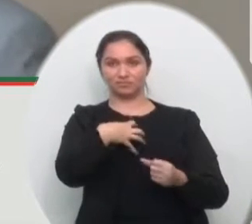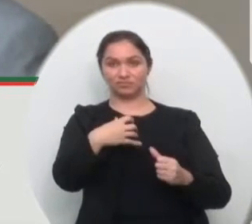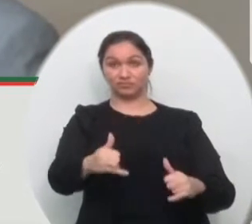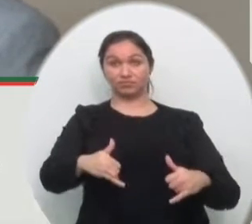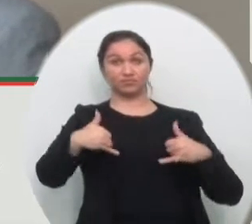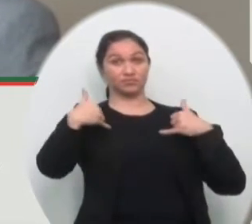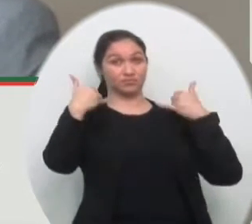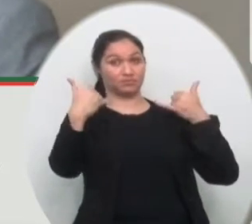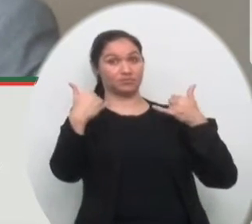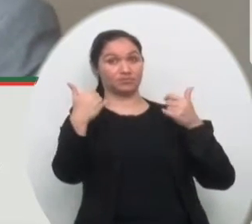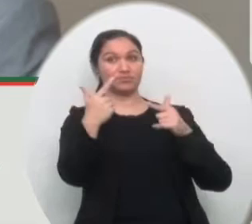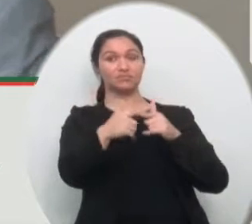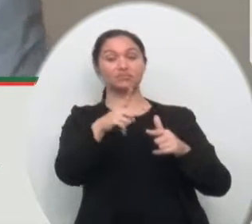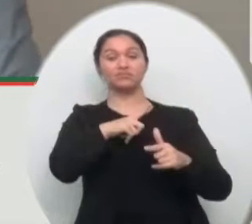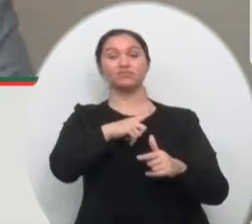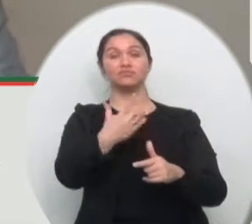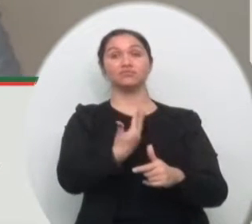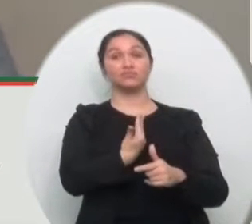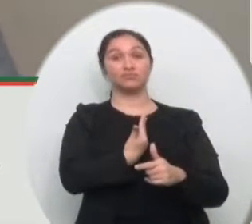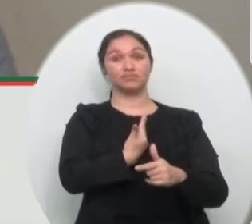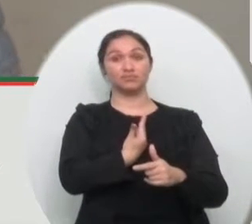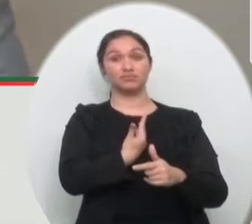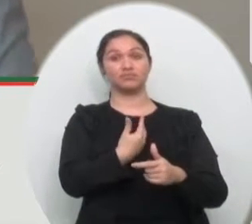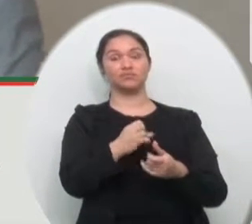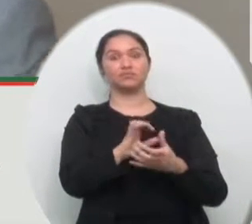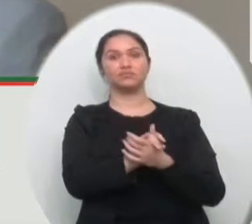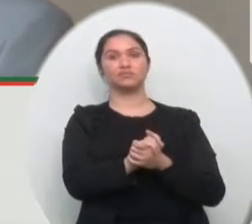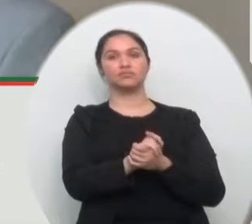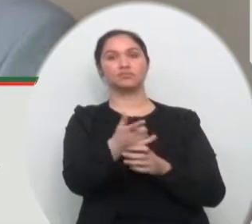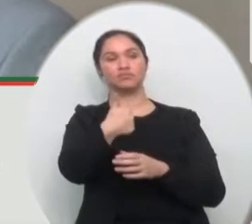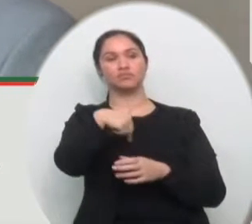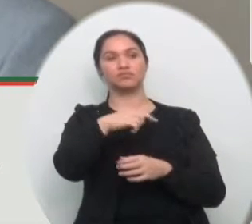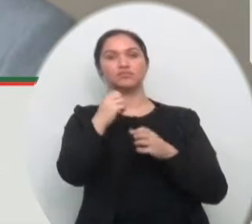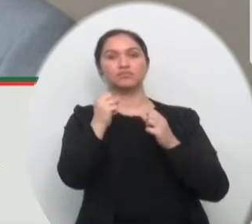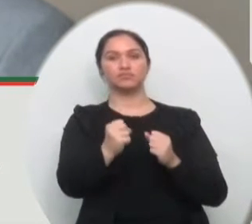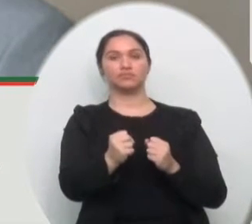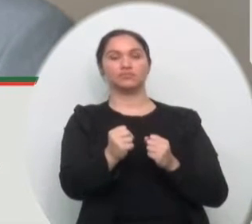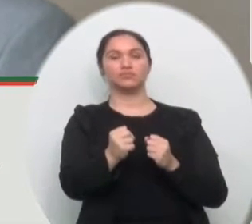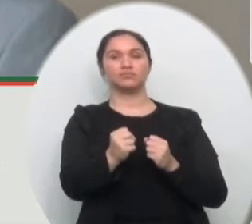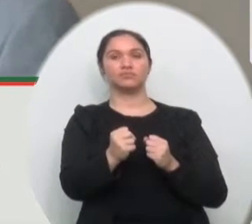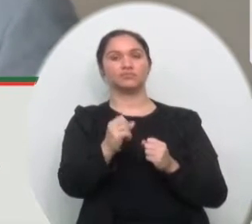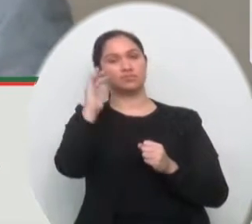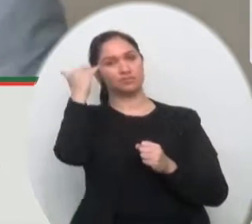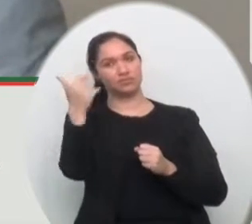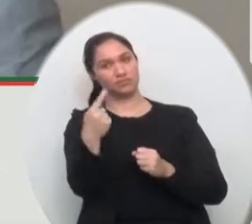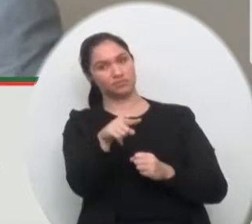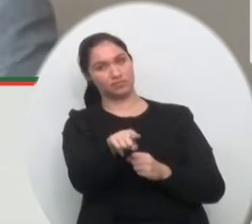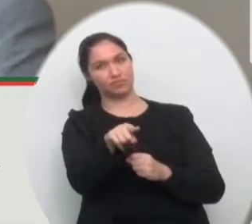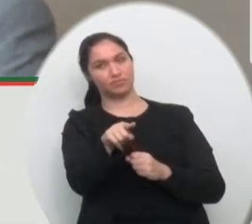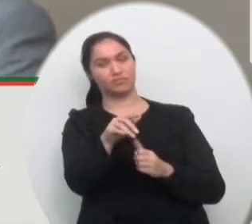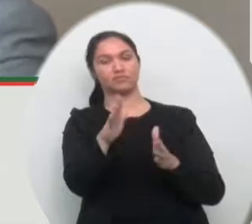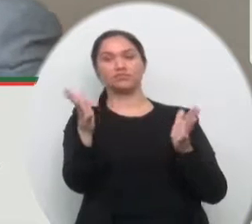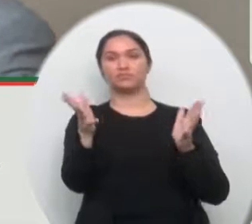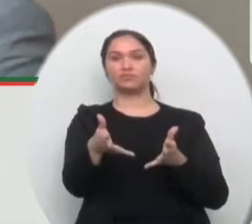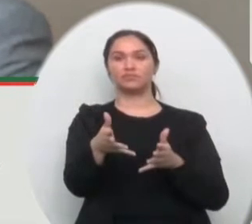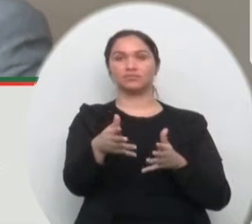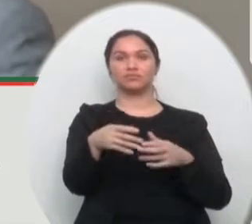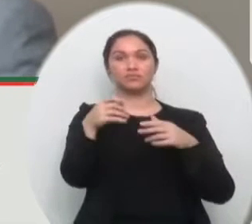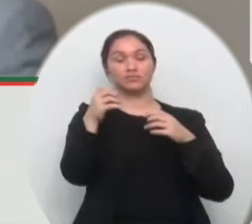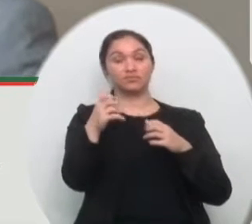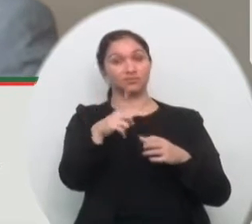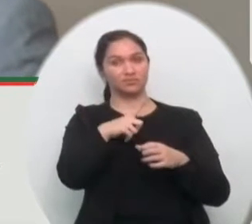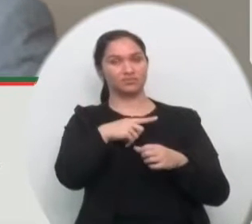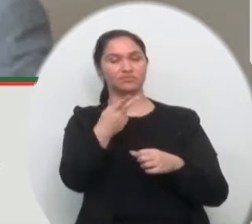da amizade que a gente tem, né, e essa casa poder prestar essa homenagem para você. Então, não poderia, em hipótese